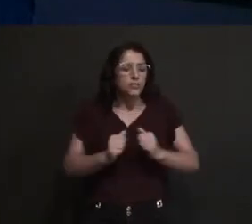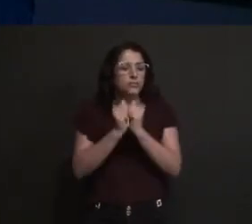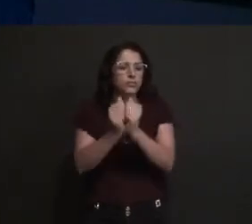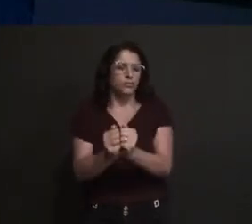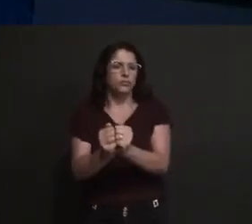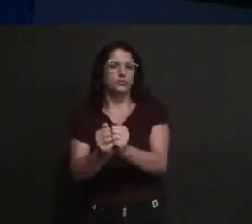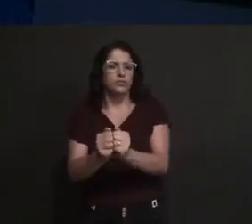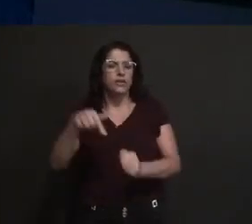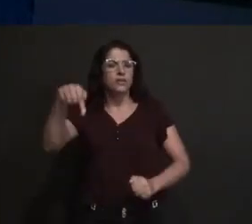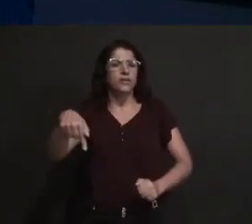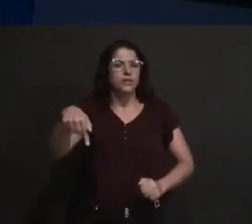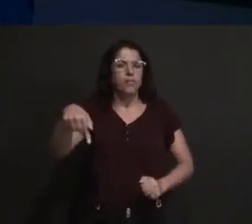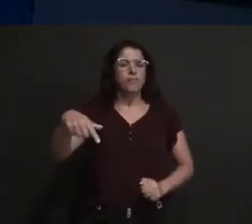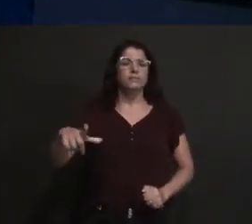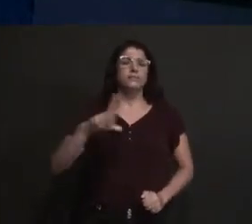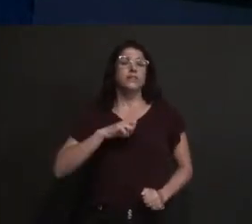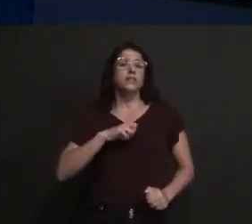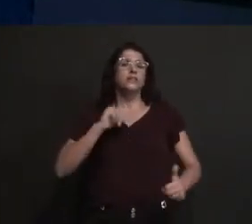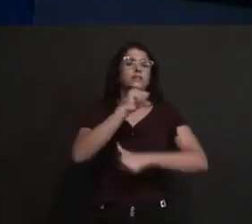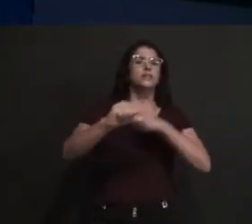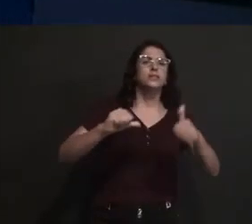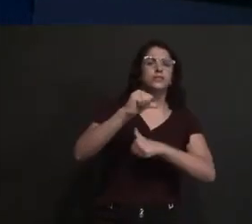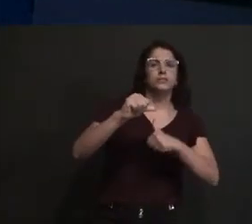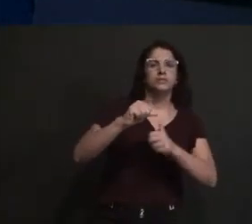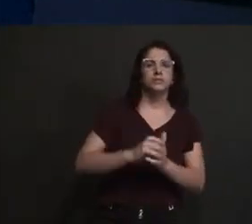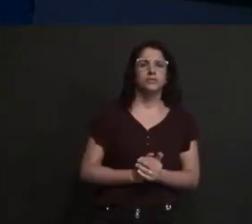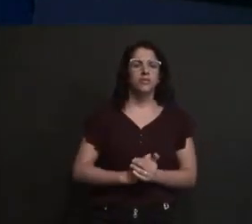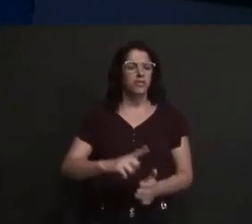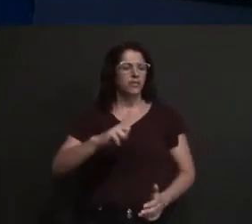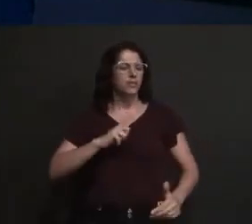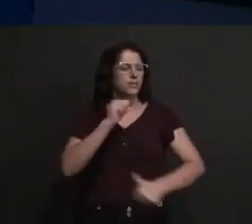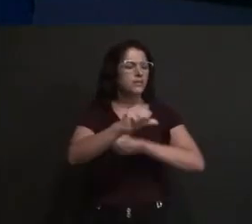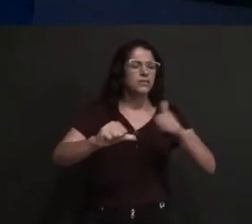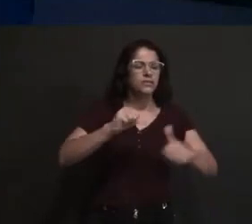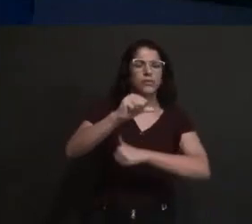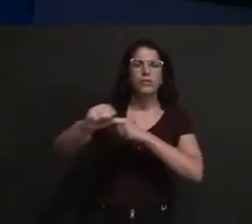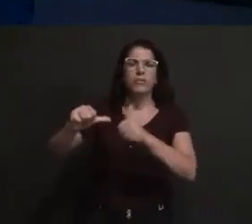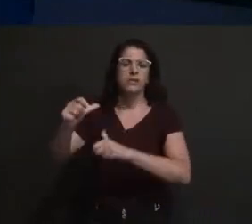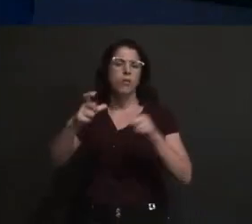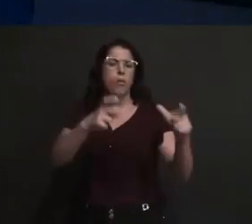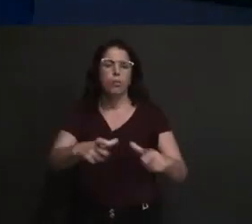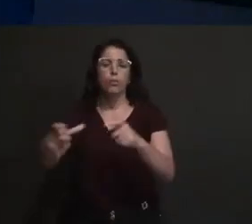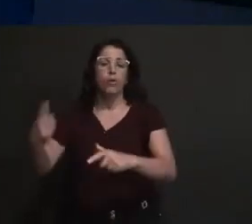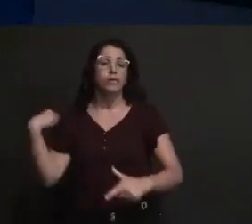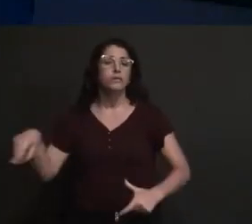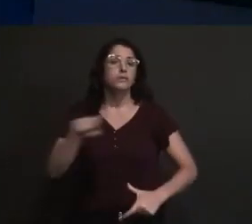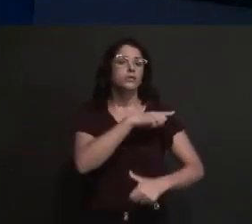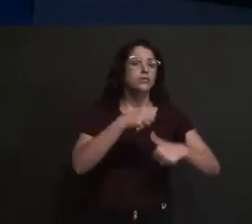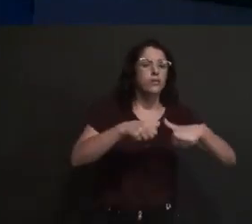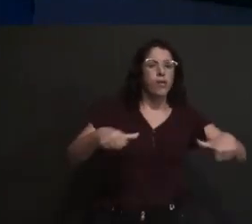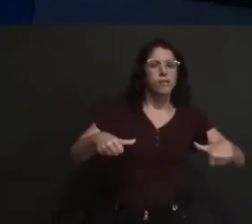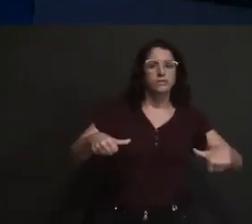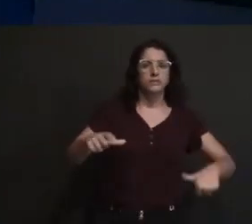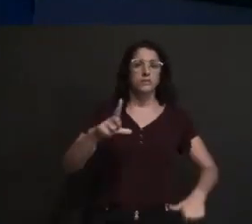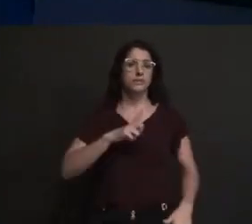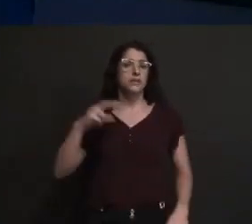vai haver transformação. Vai haver transformação. Vai haver